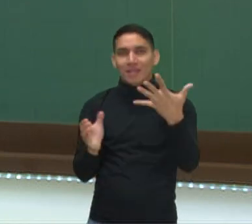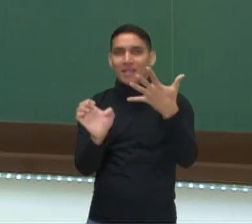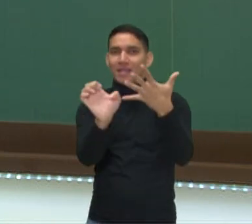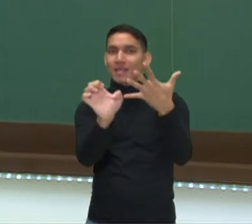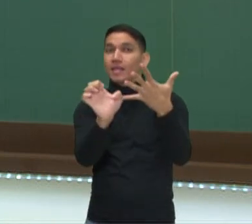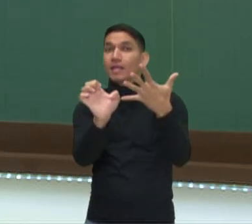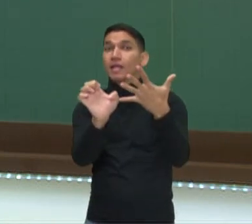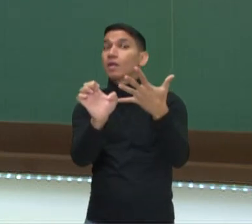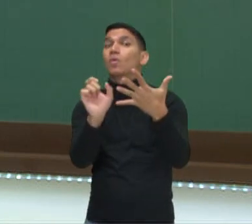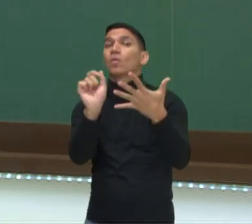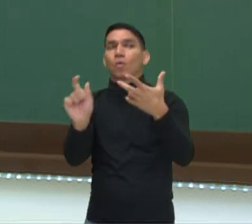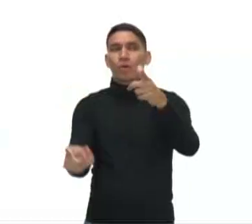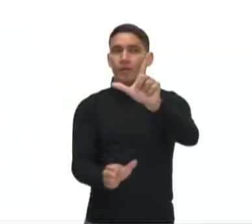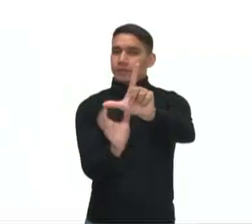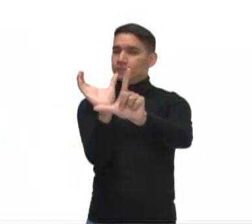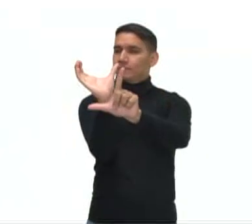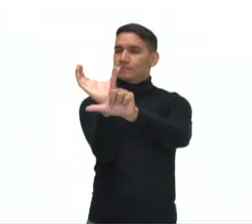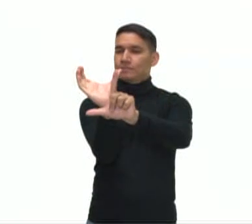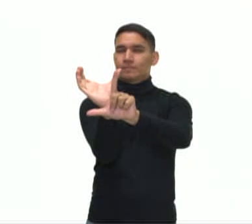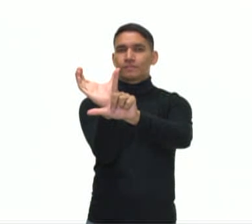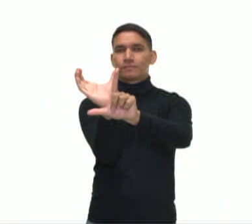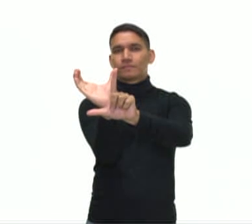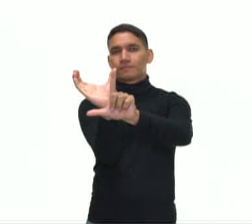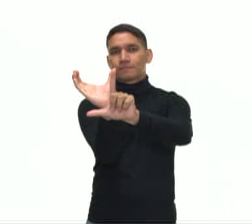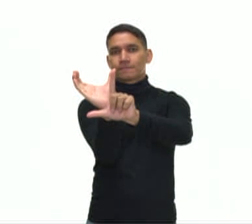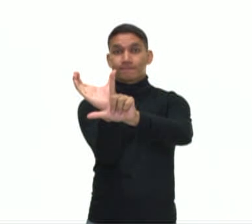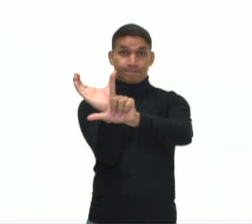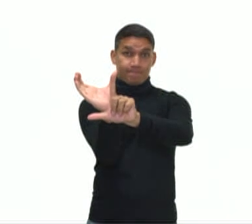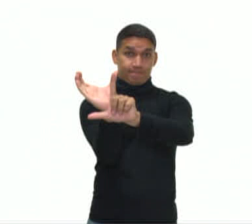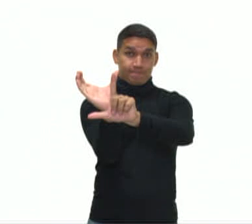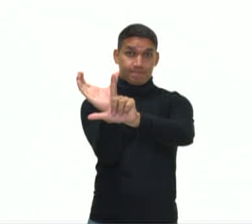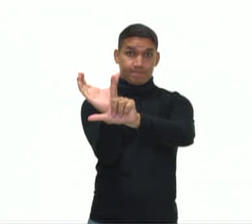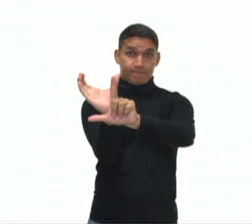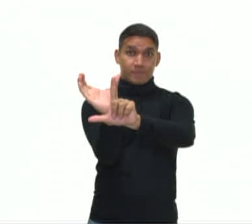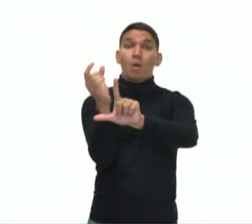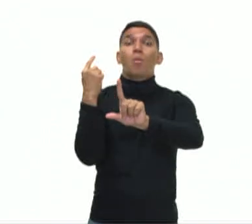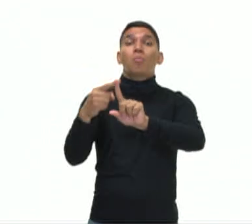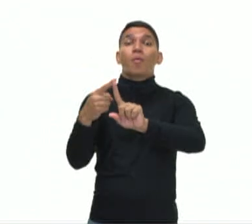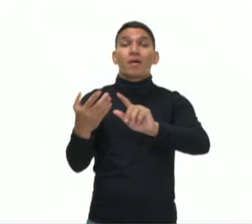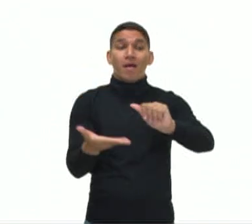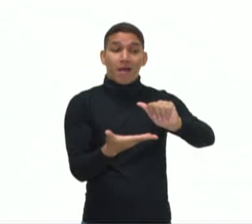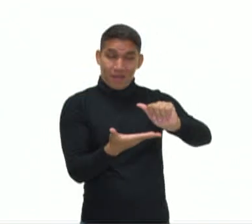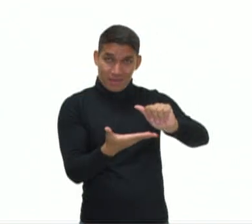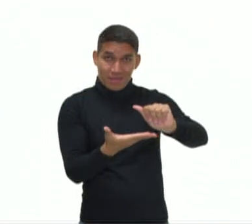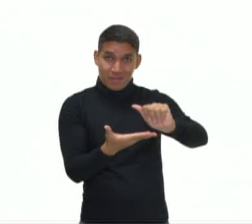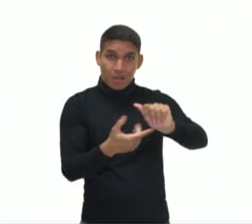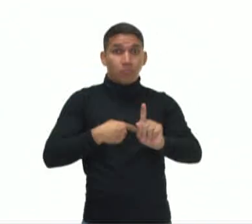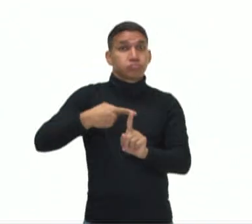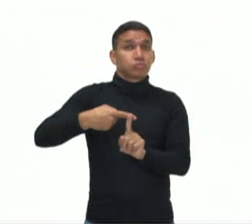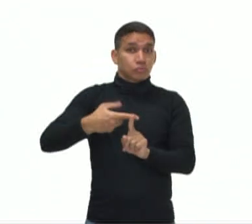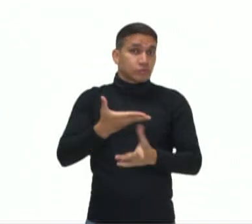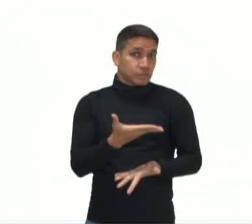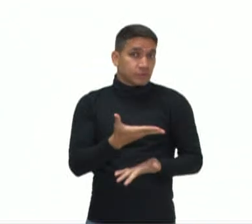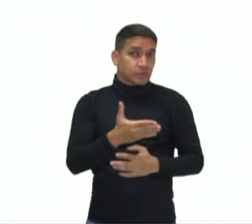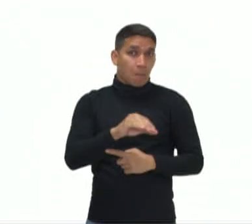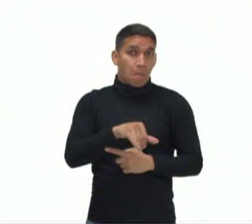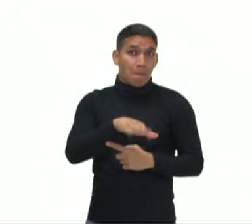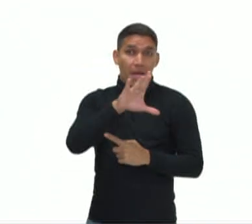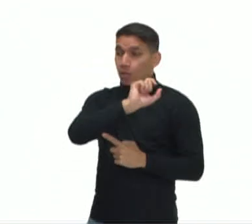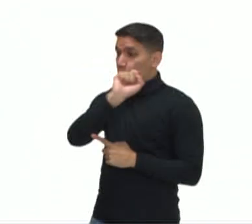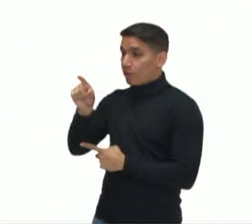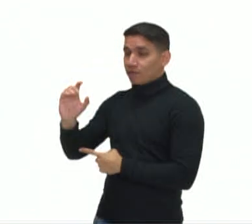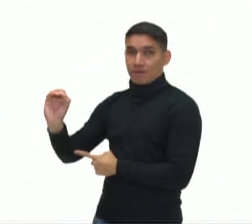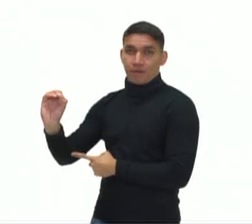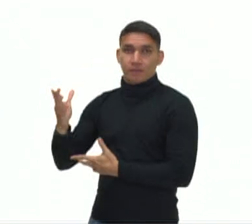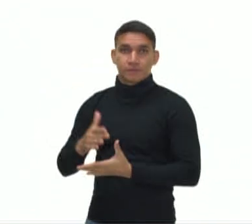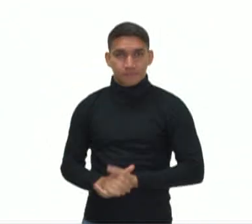E aqui, pessoal, concavidade da parábola voltada para cima, porque o meu A era positivo, meu A era maior do que zero.